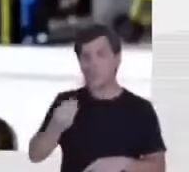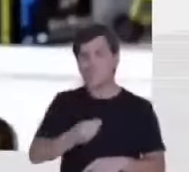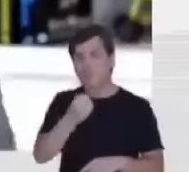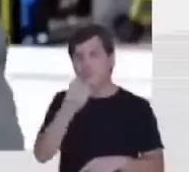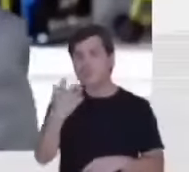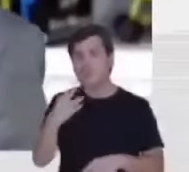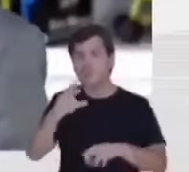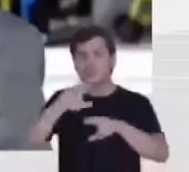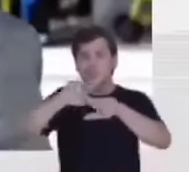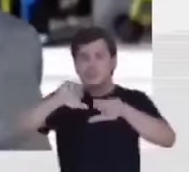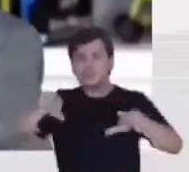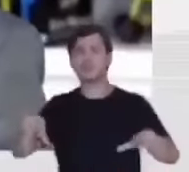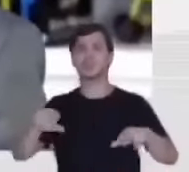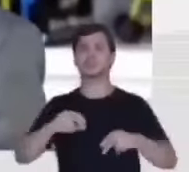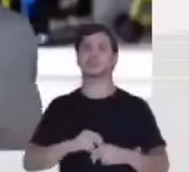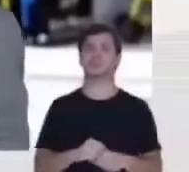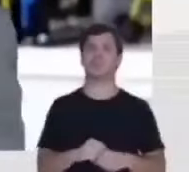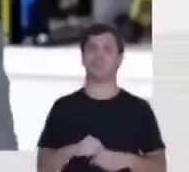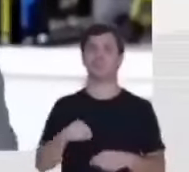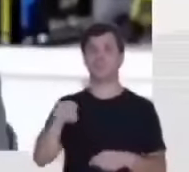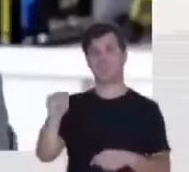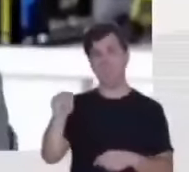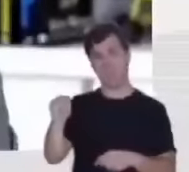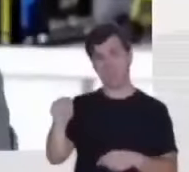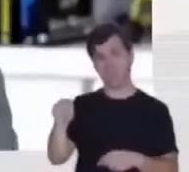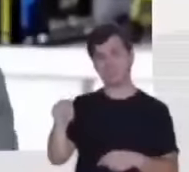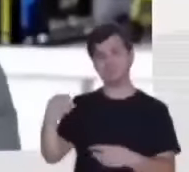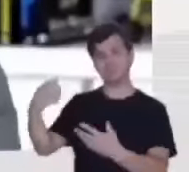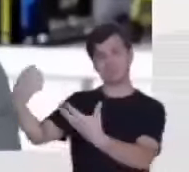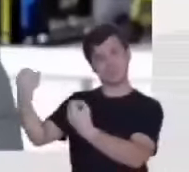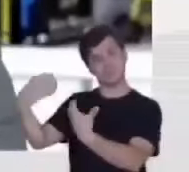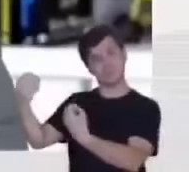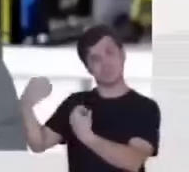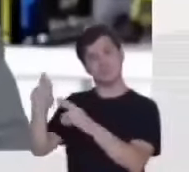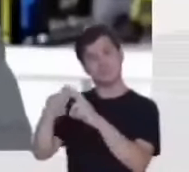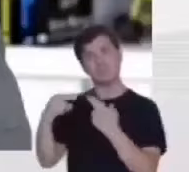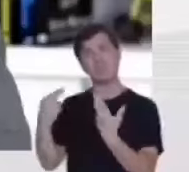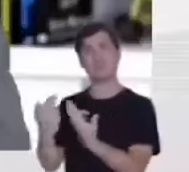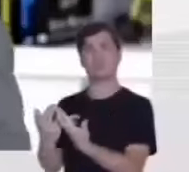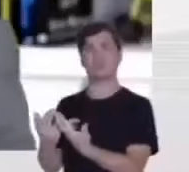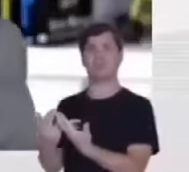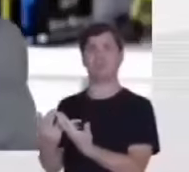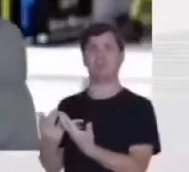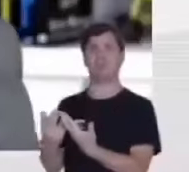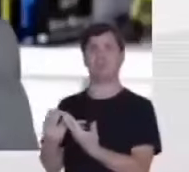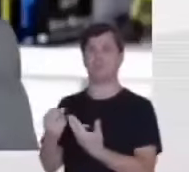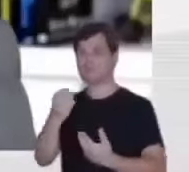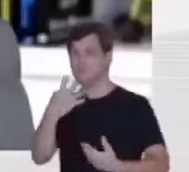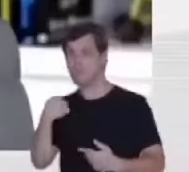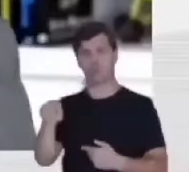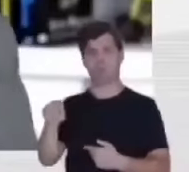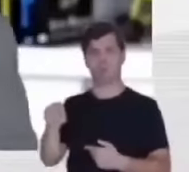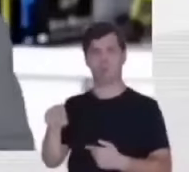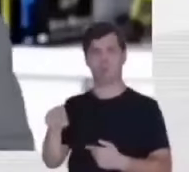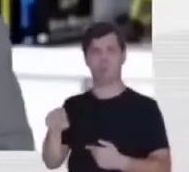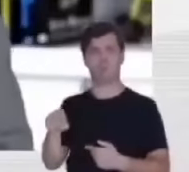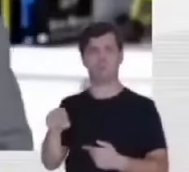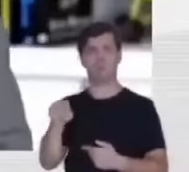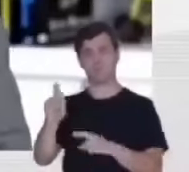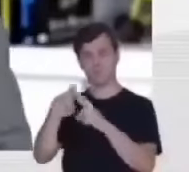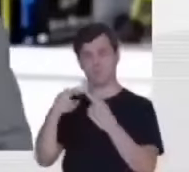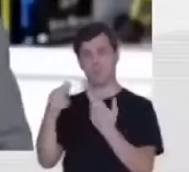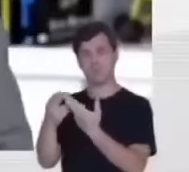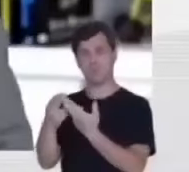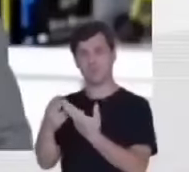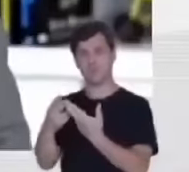na diversidade. É essa lição que a gente tira de uma reunião extraordinária como essa. Aliás,